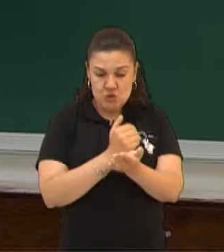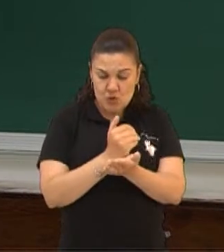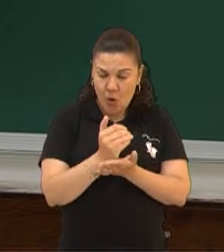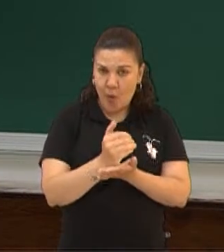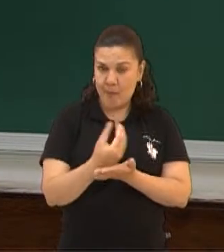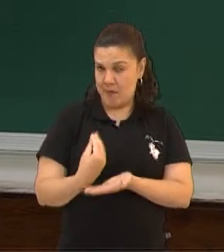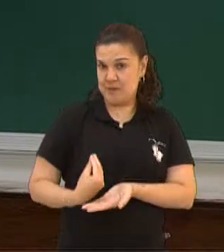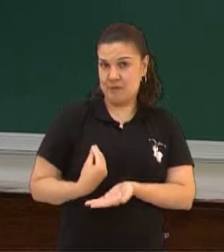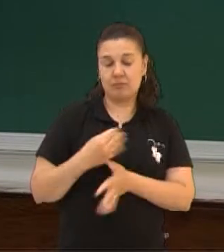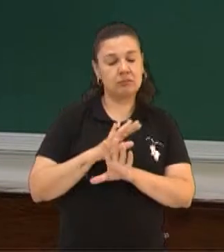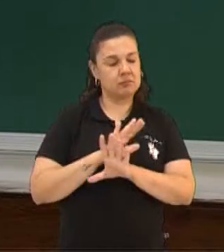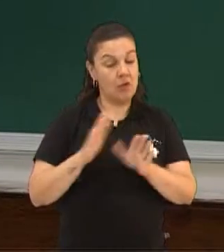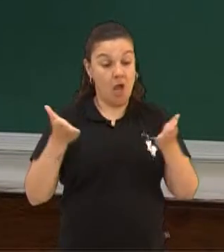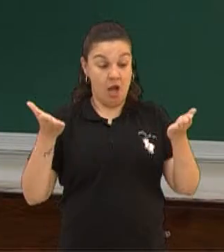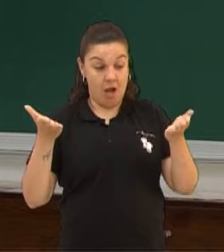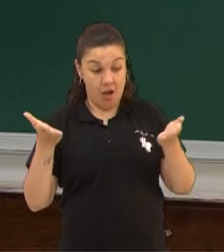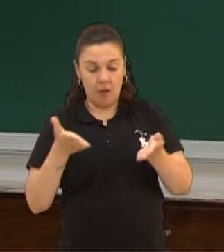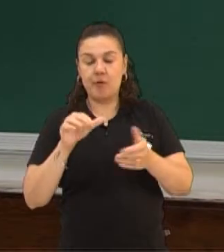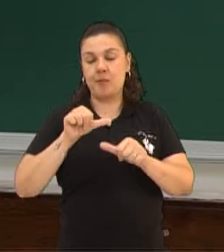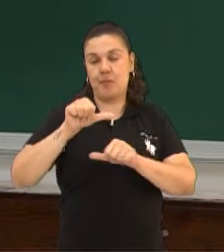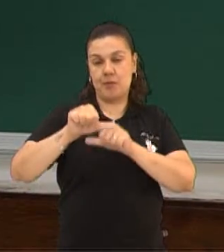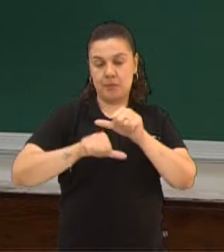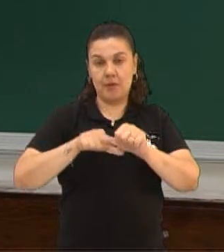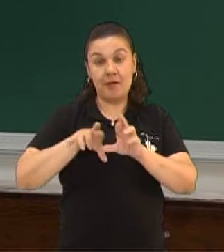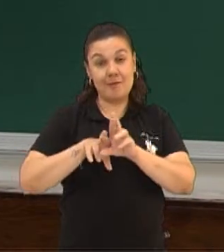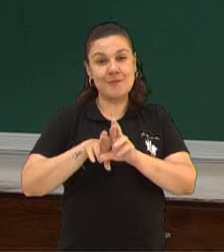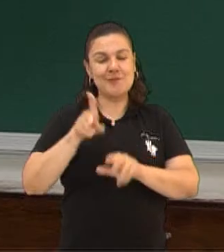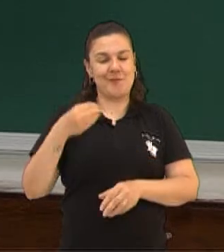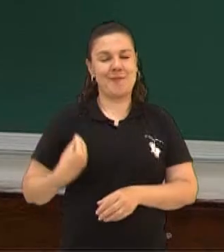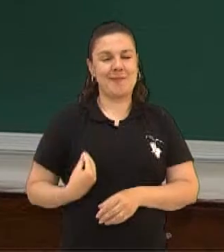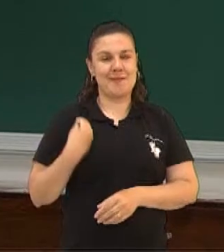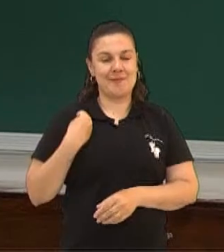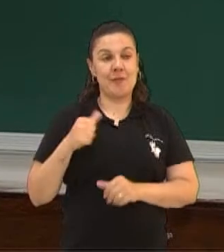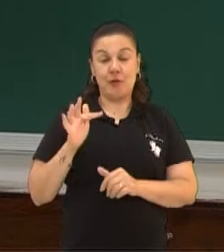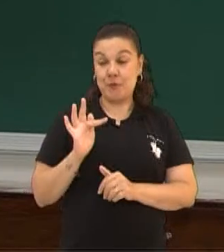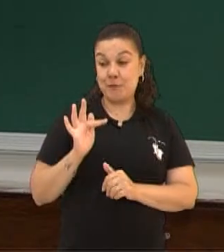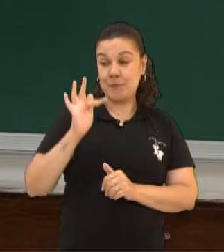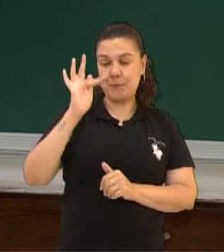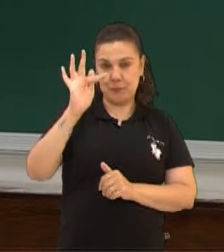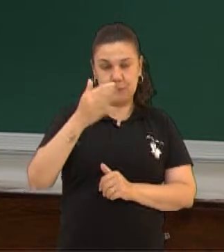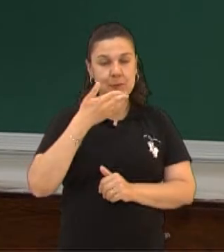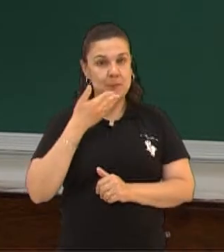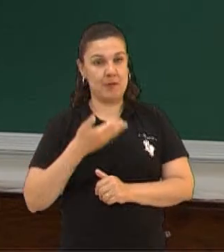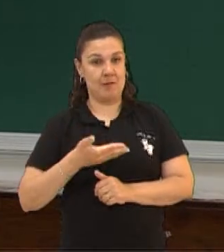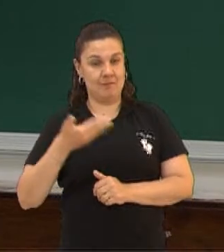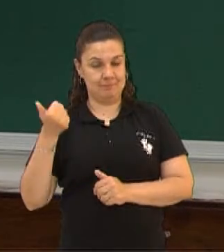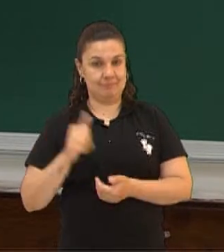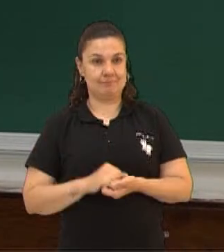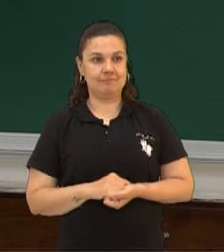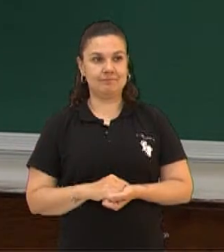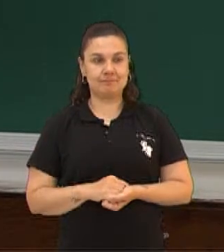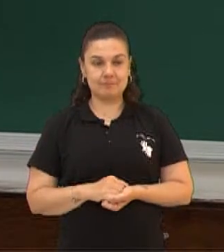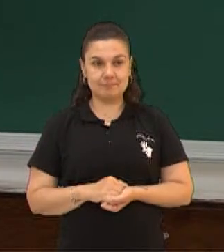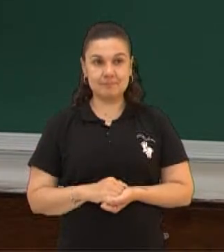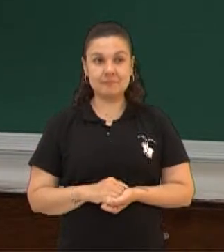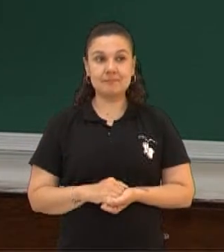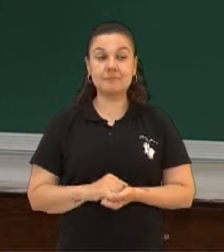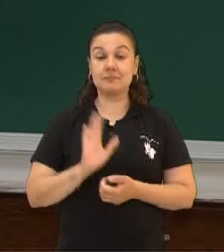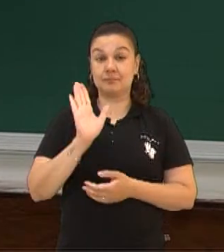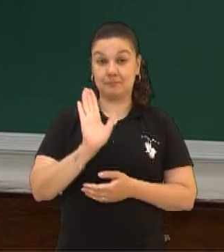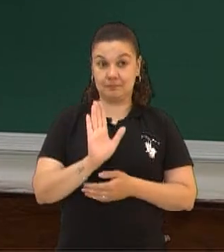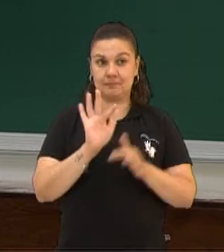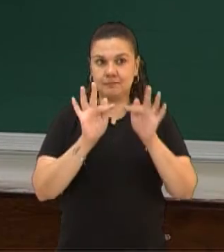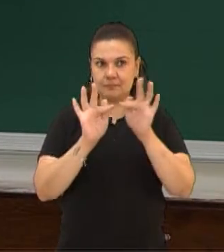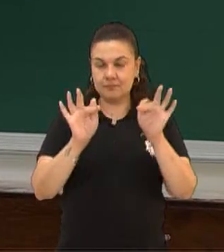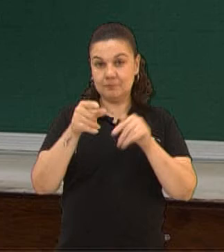começo, importa é que agora nós podemos fazer a diferença para lá na frente ter um futuro melhor, tá bom? Mais